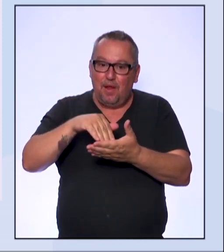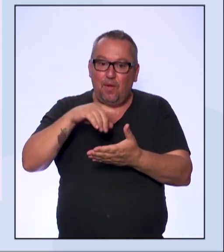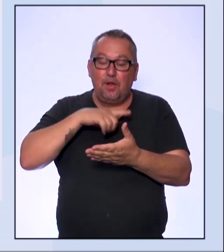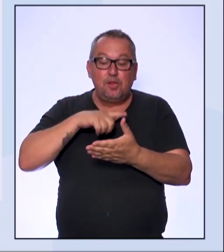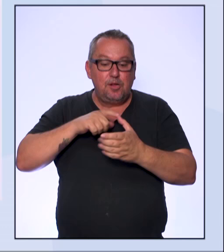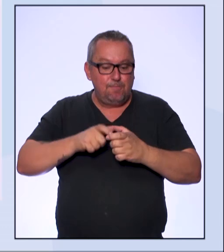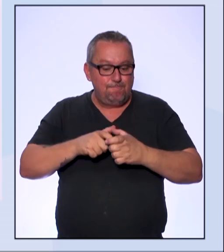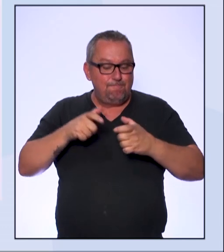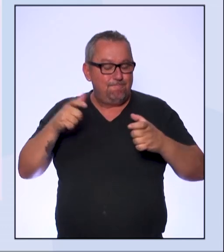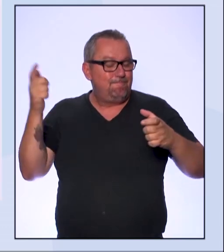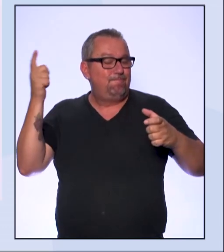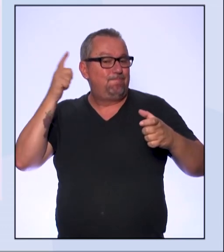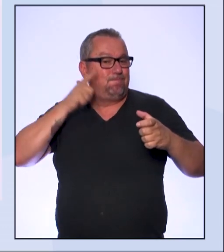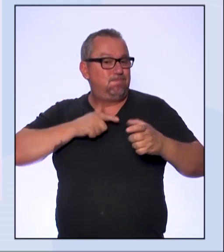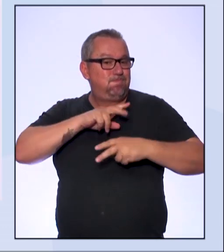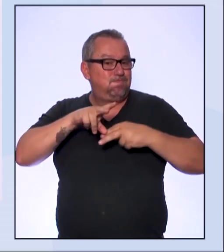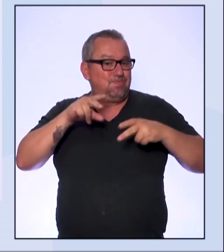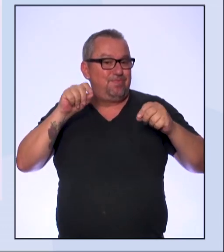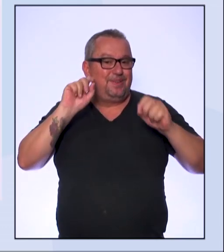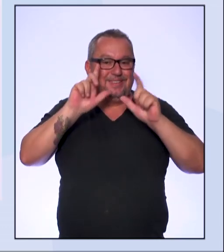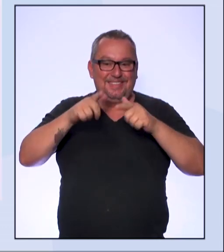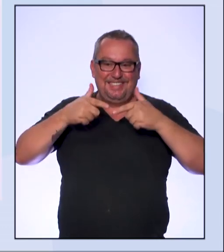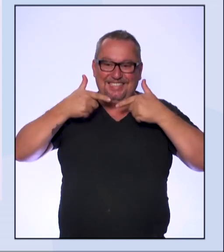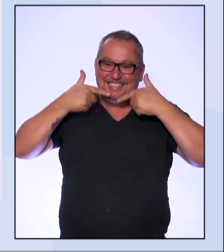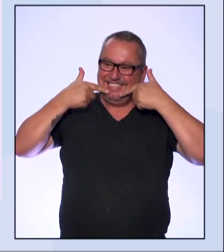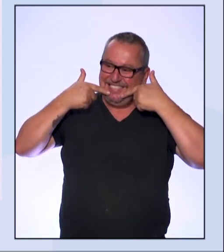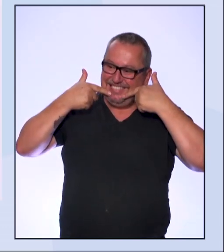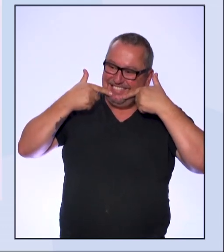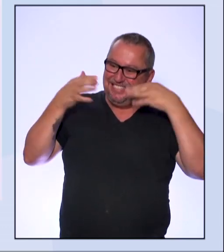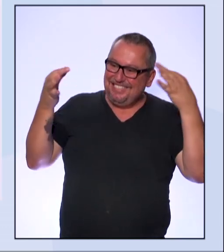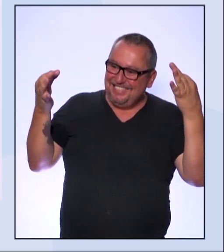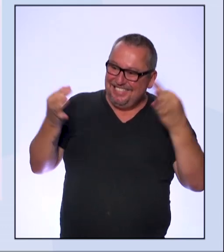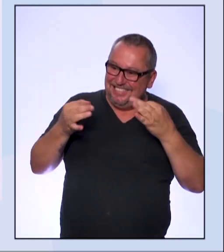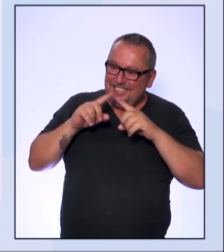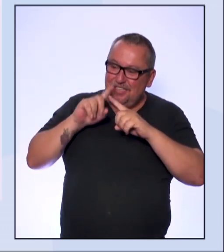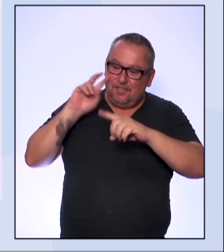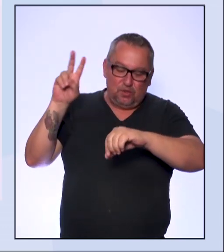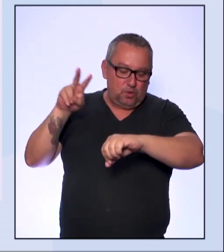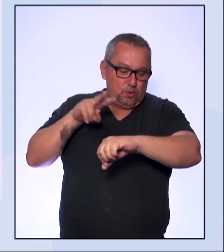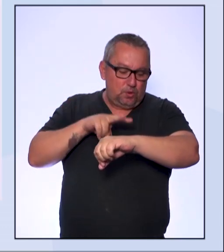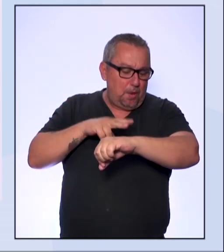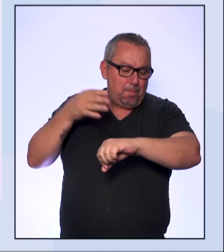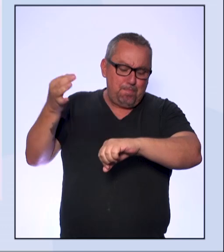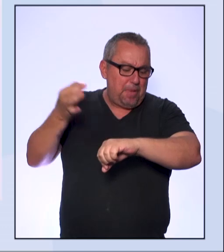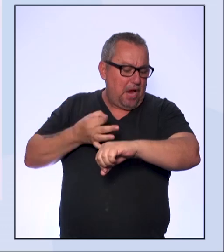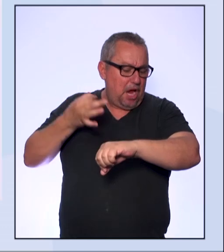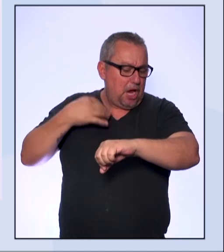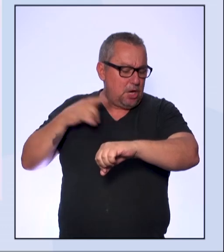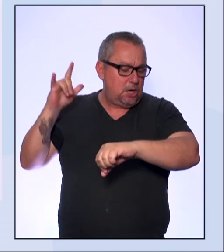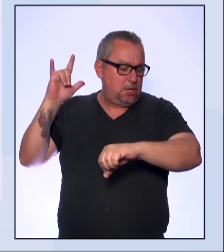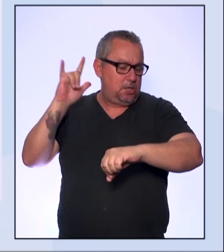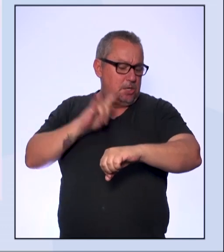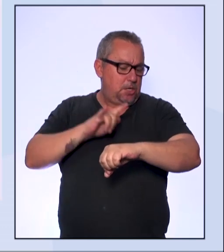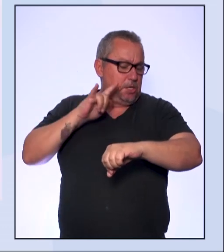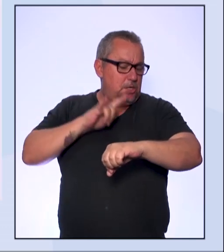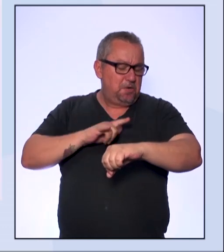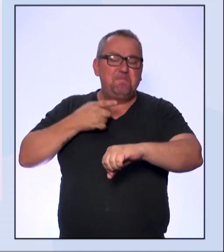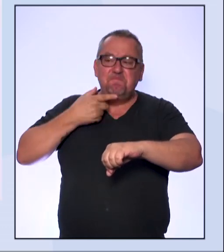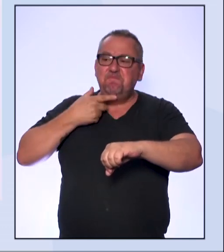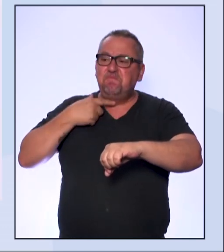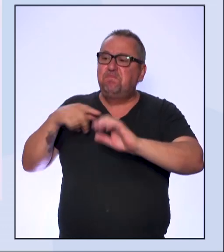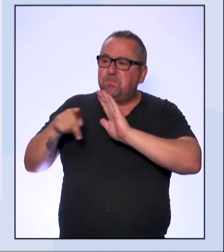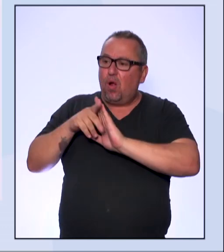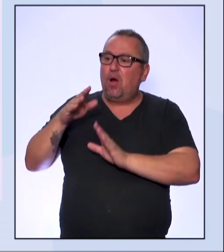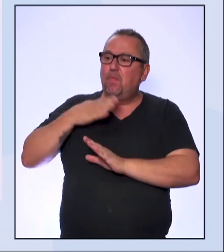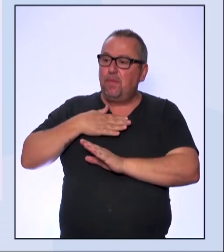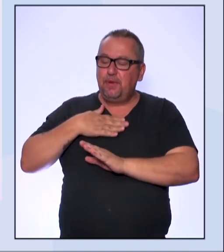maior recompensa de todas, que é um sorriso largo e ouvir que era exatamente aquilo que ela queria